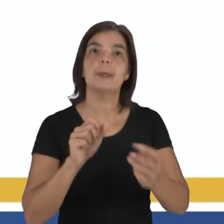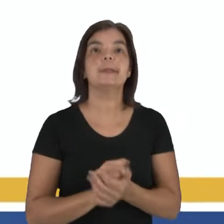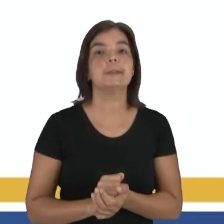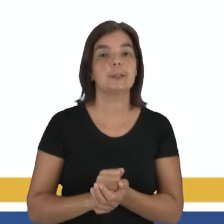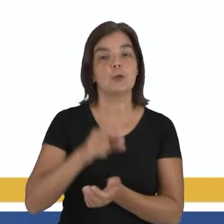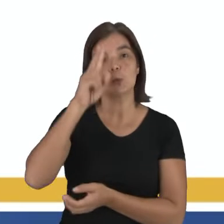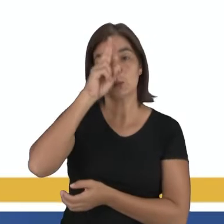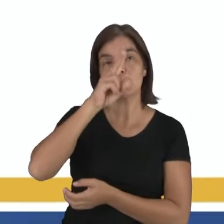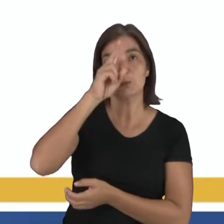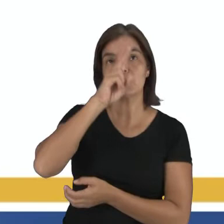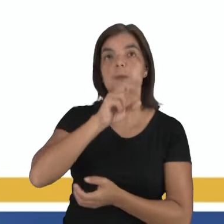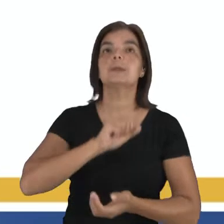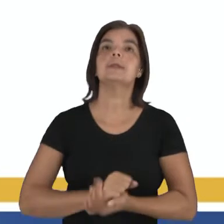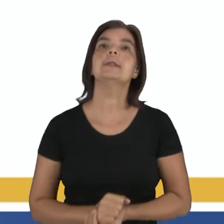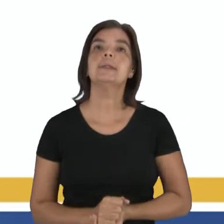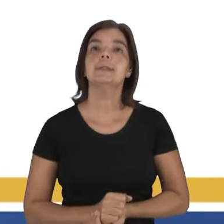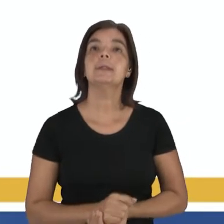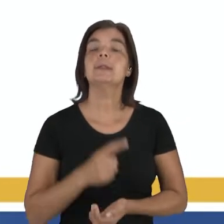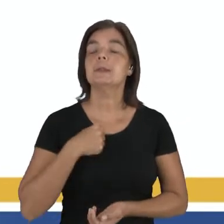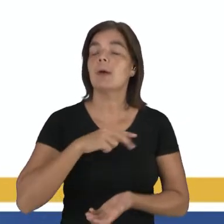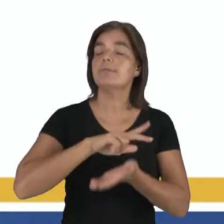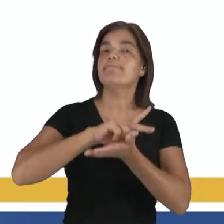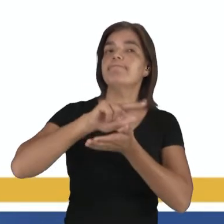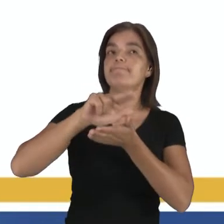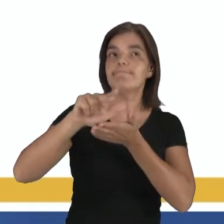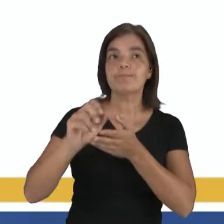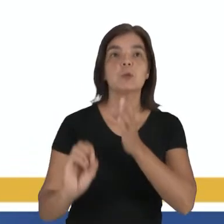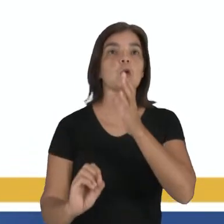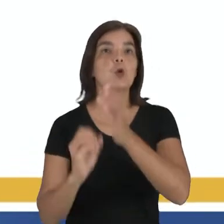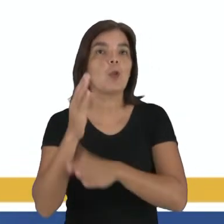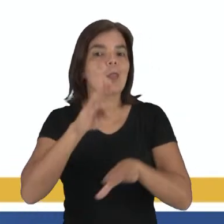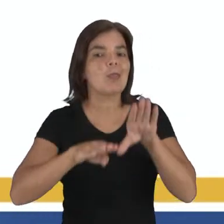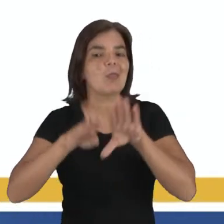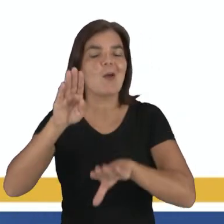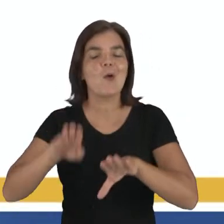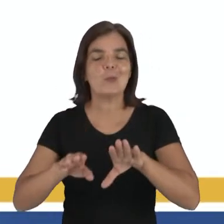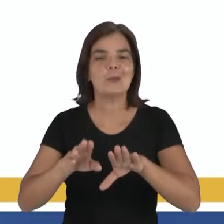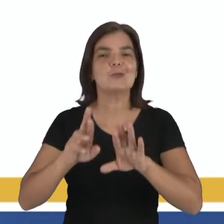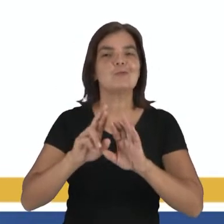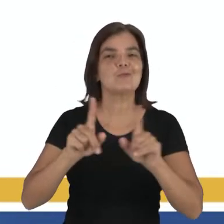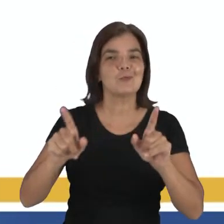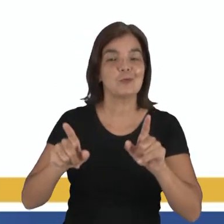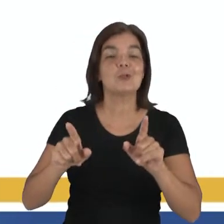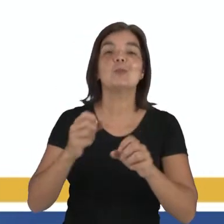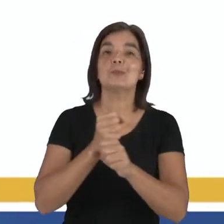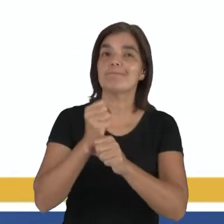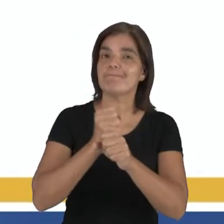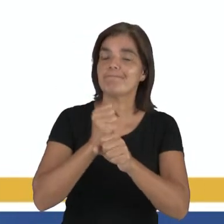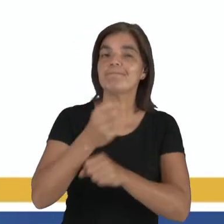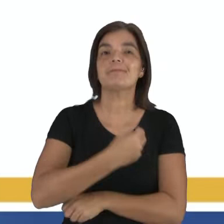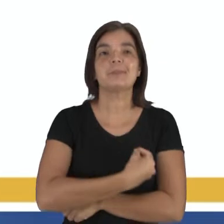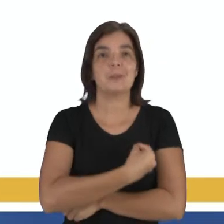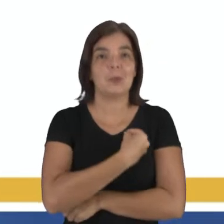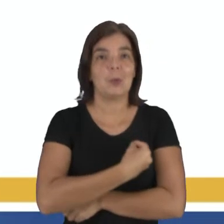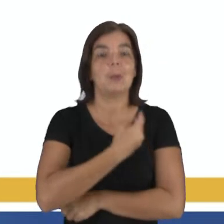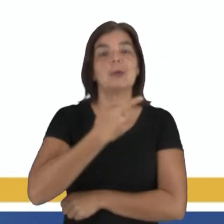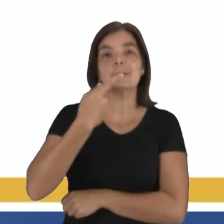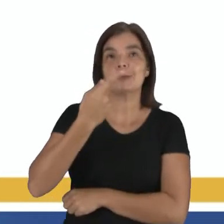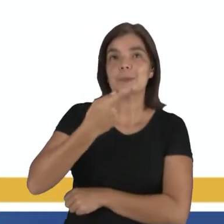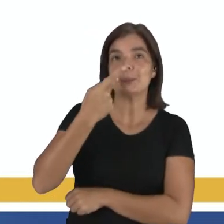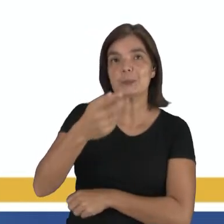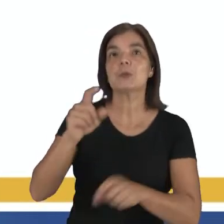chamadas de variações históricas, são variações que ocorrem de acordo com as diferentes épocas vividas pelos